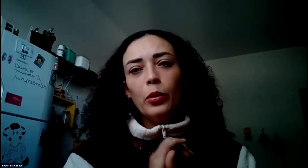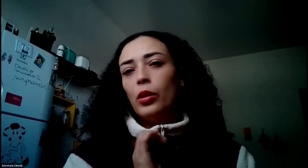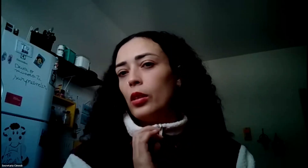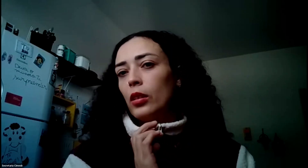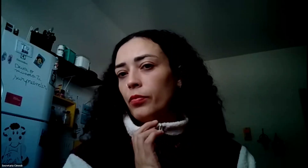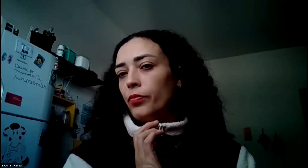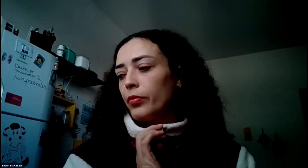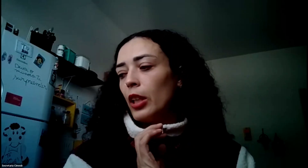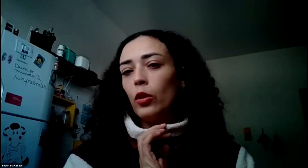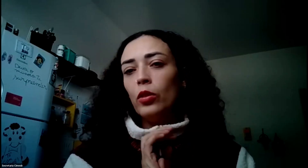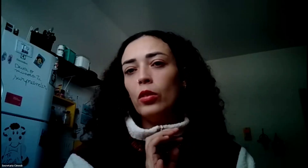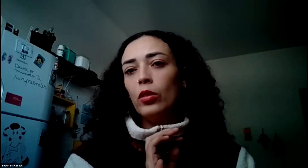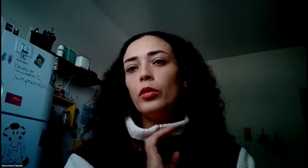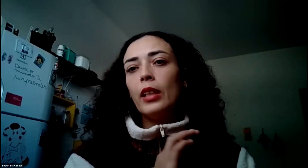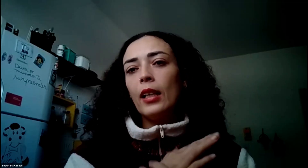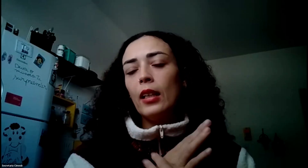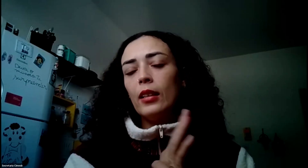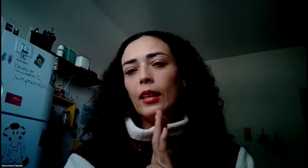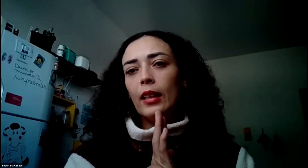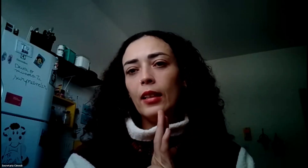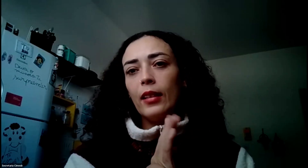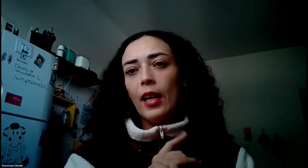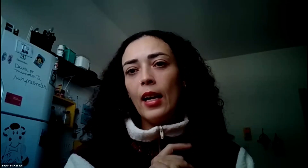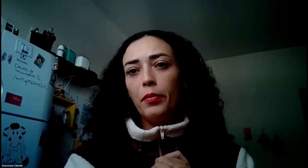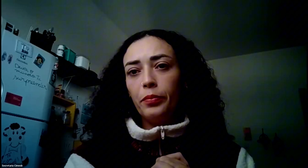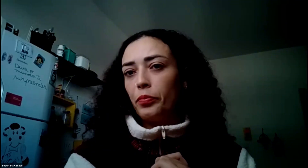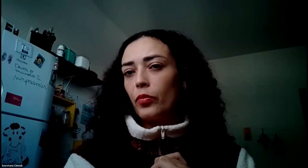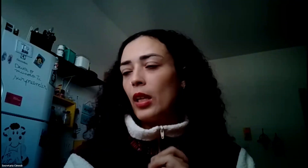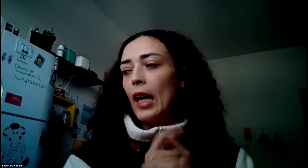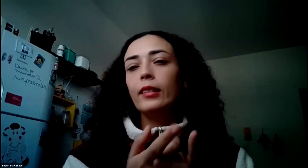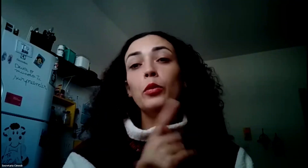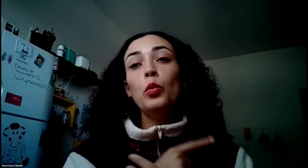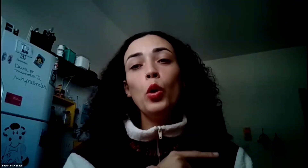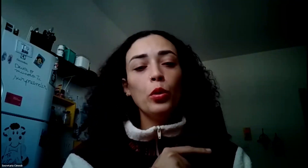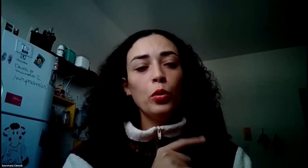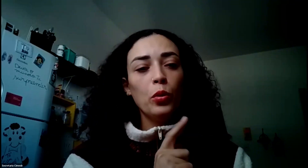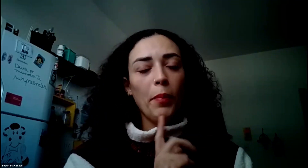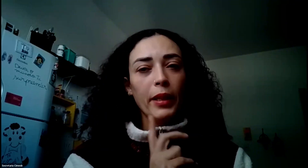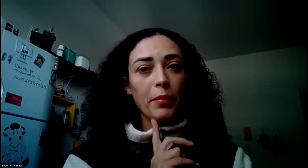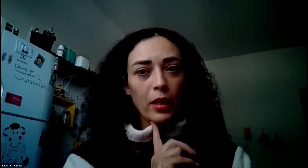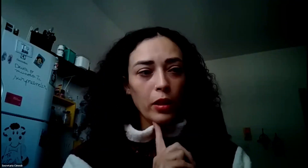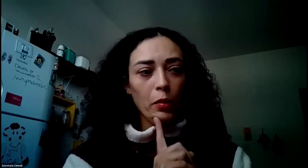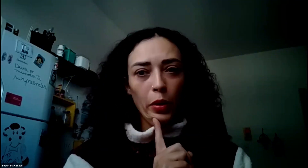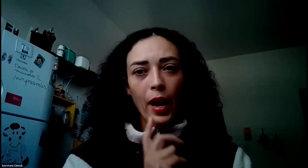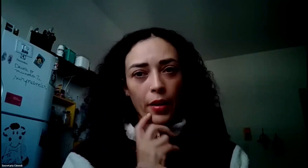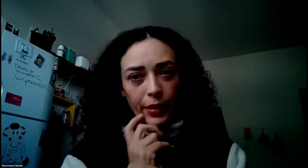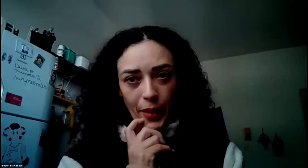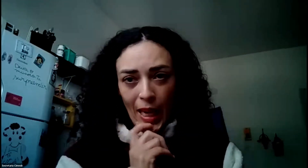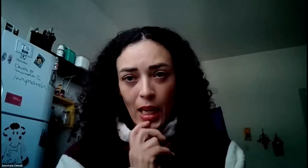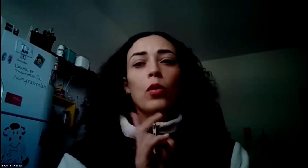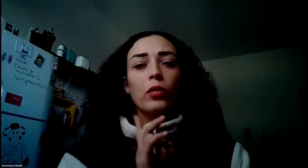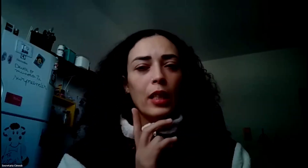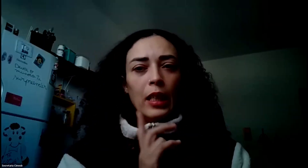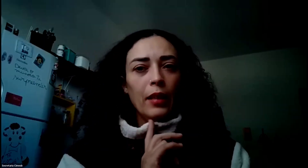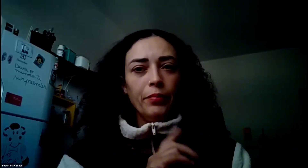tem elevador, já consegue aqui entrar em casa. No outro apartamento que eu